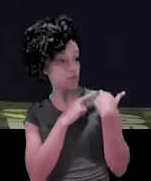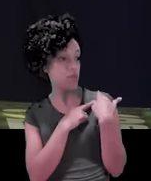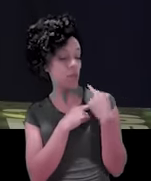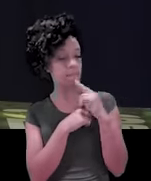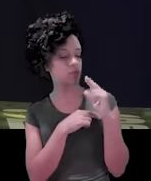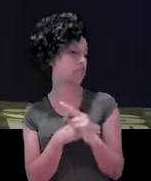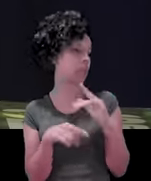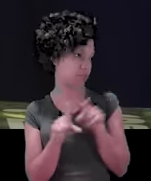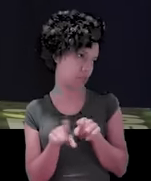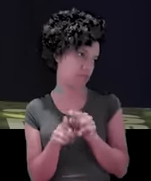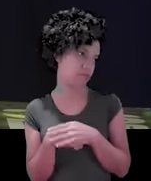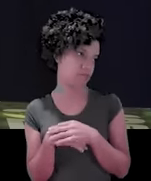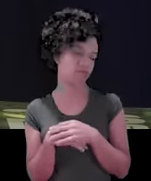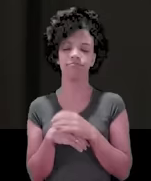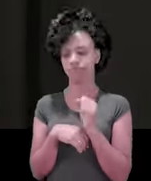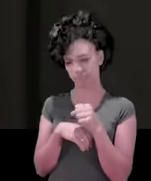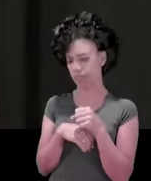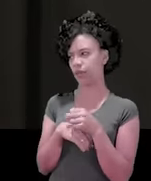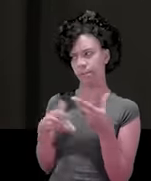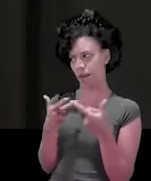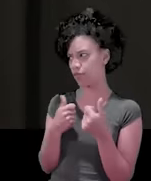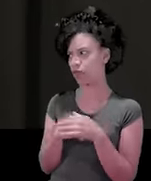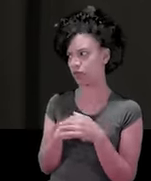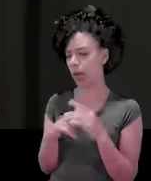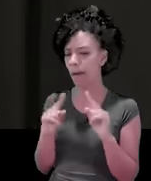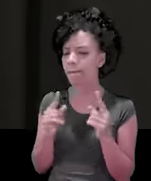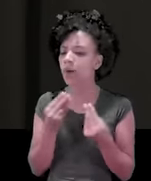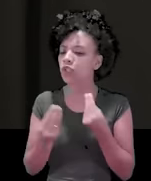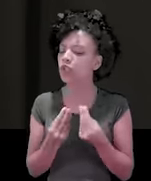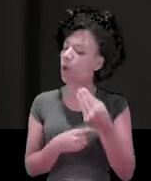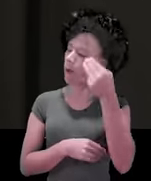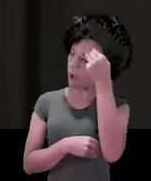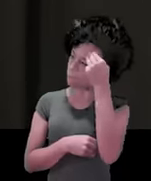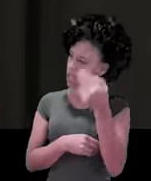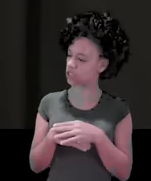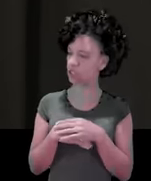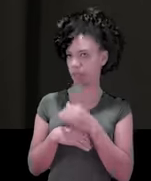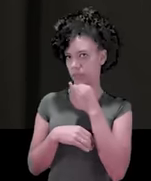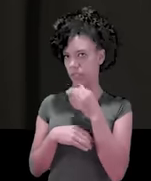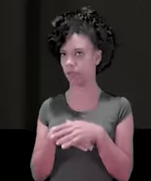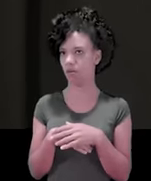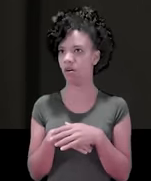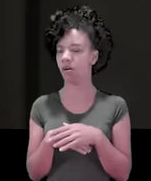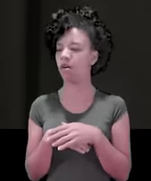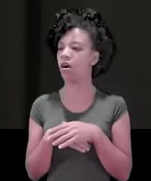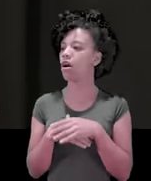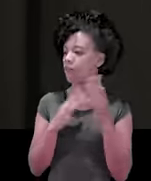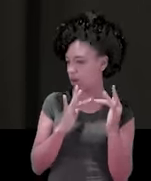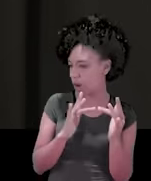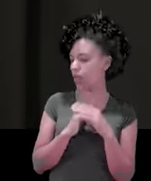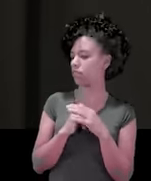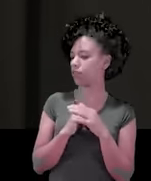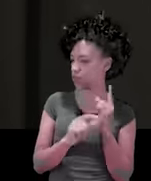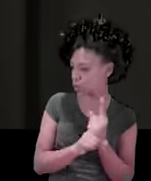muitos resultados que os nossos resultados e com certeza vai maravilhoso mas como é que sua mente a sua mãe estava assim aí vou ver minha